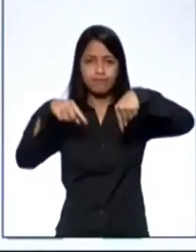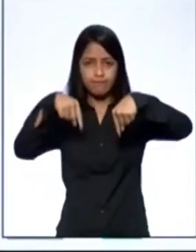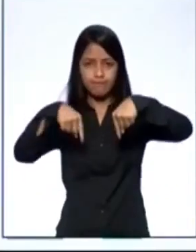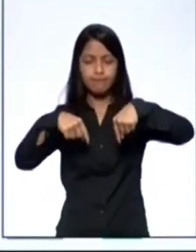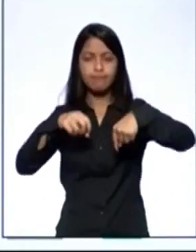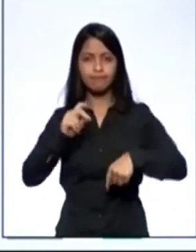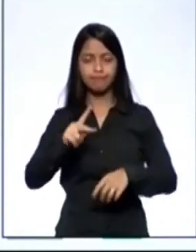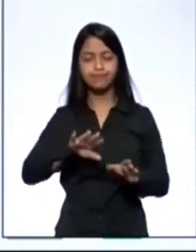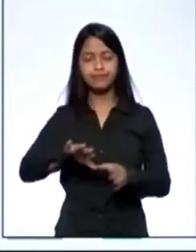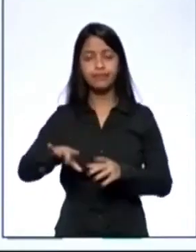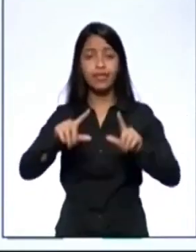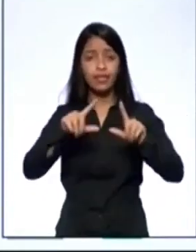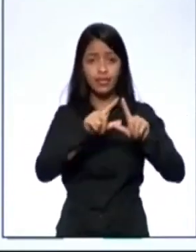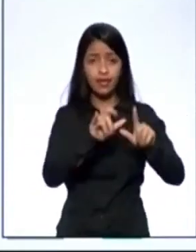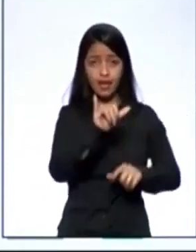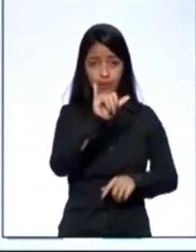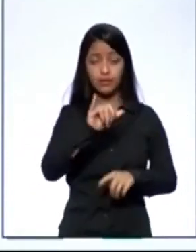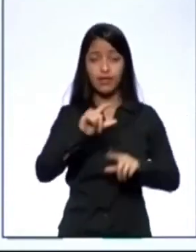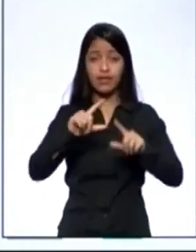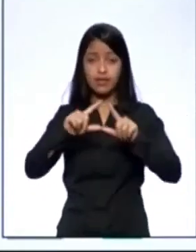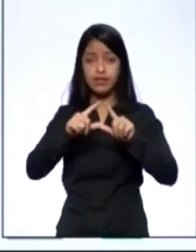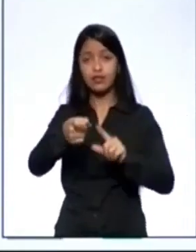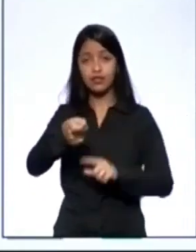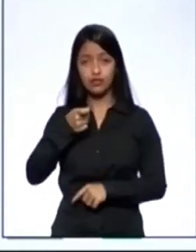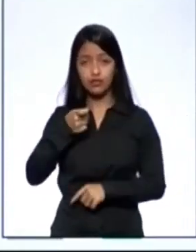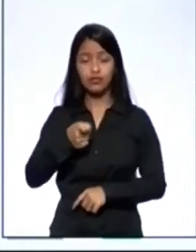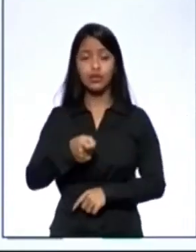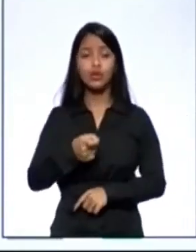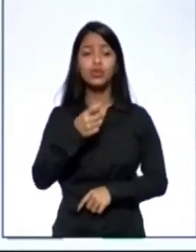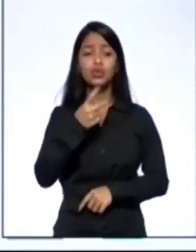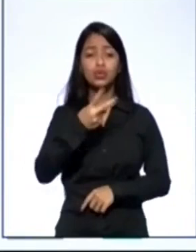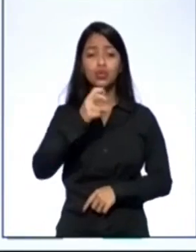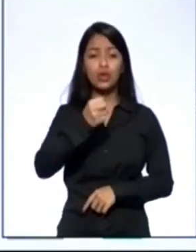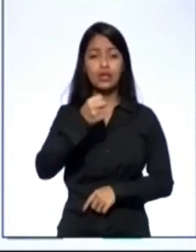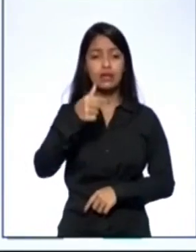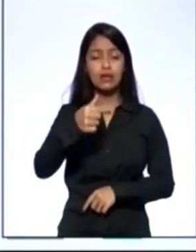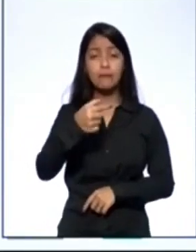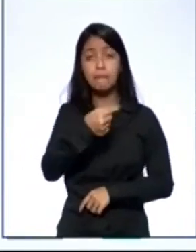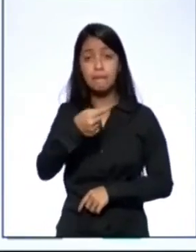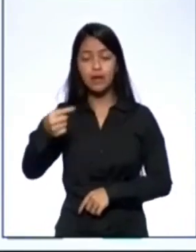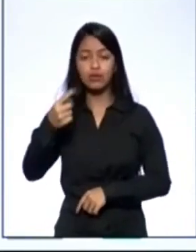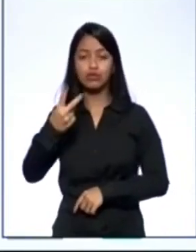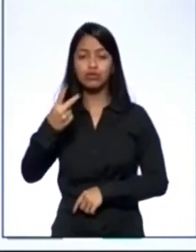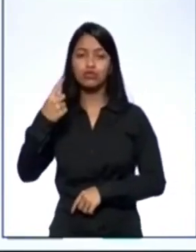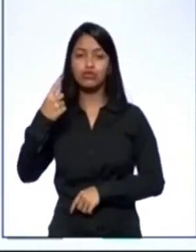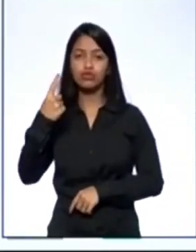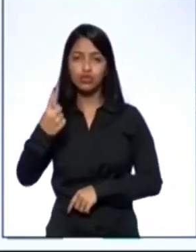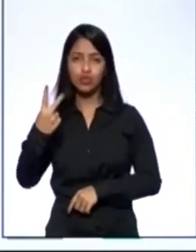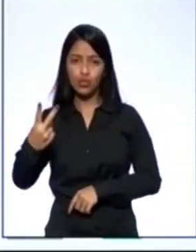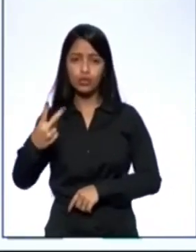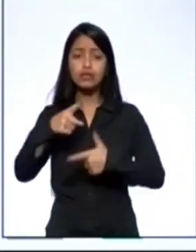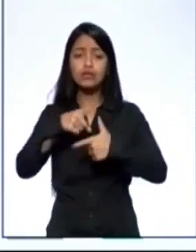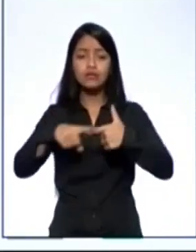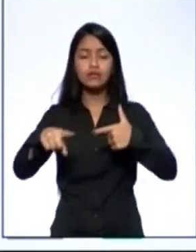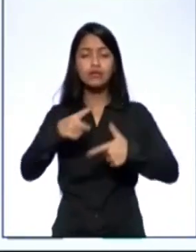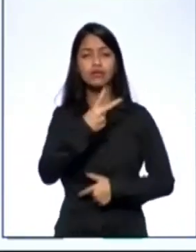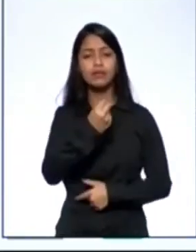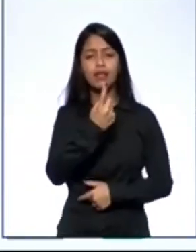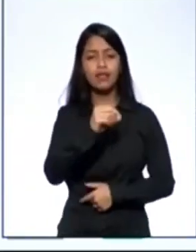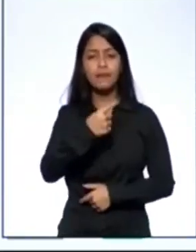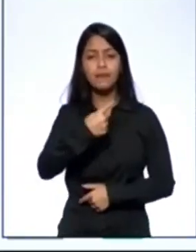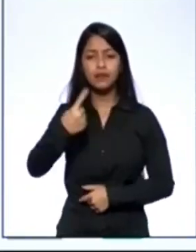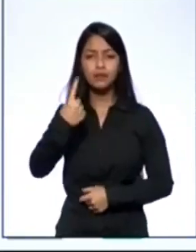delta-y Delta x 287 - 212 / 2010